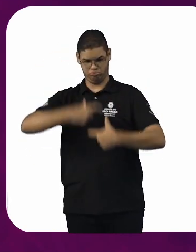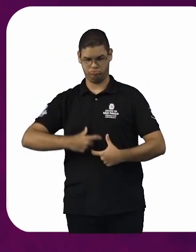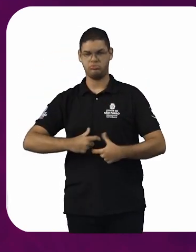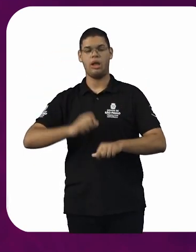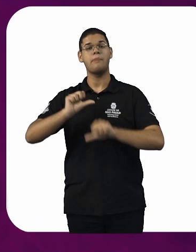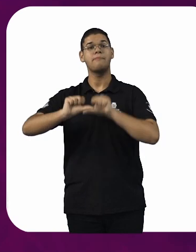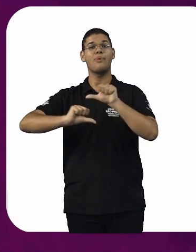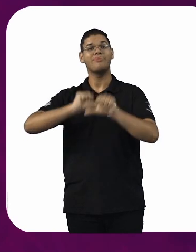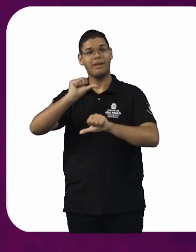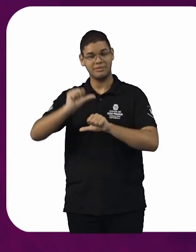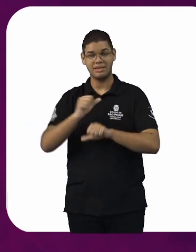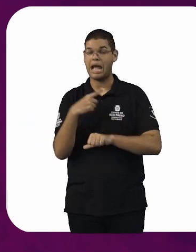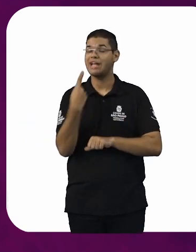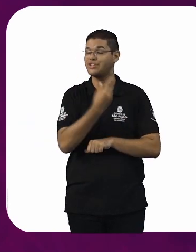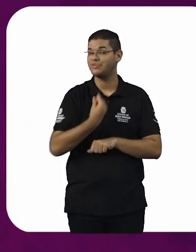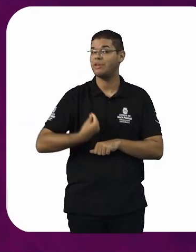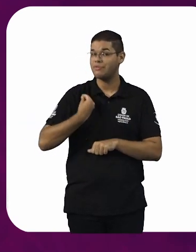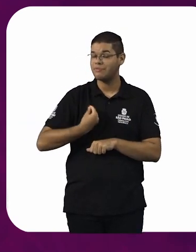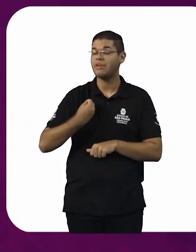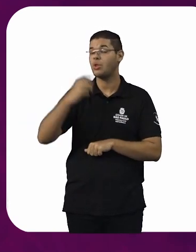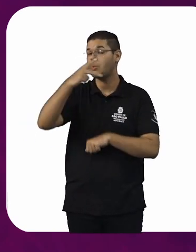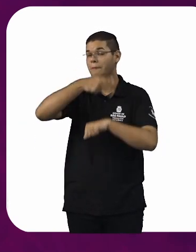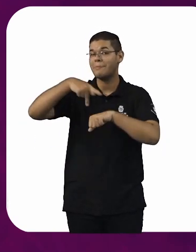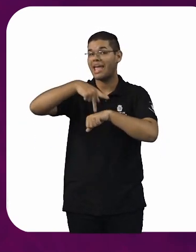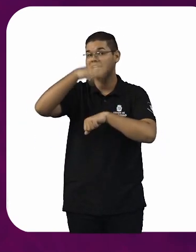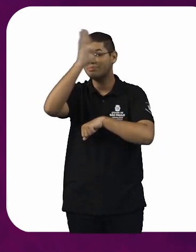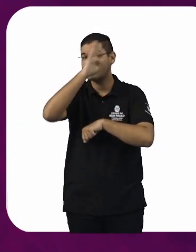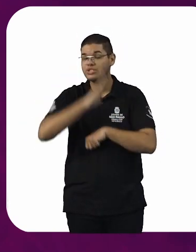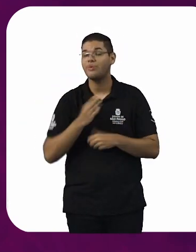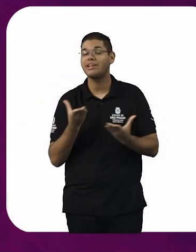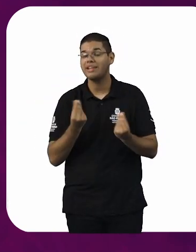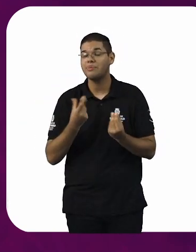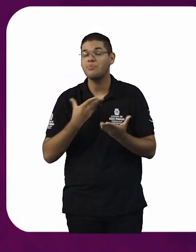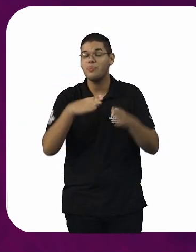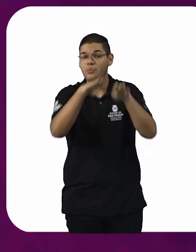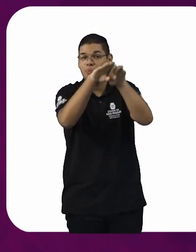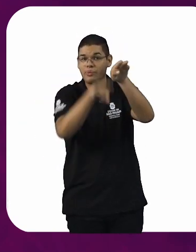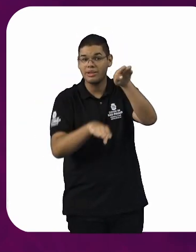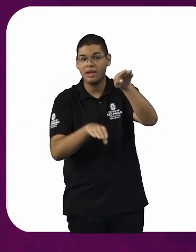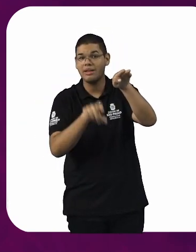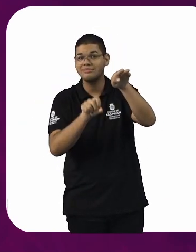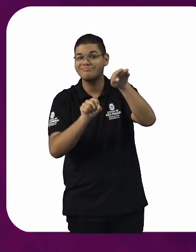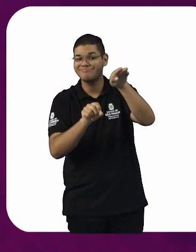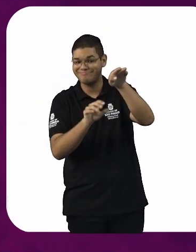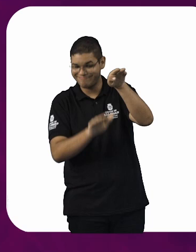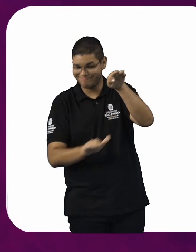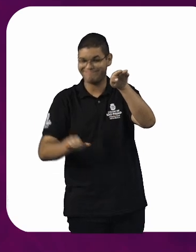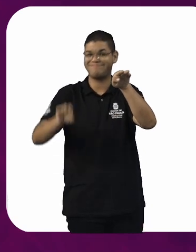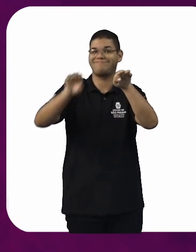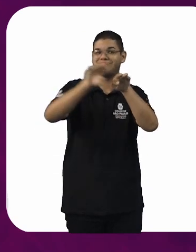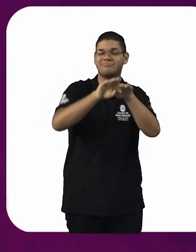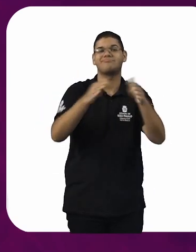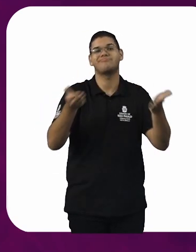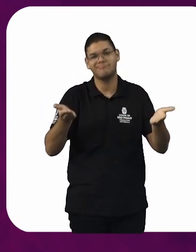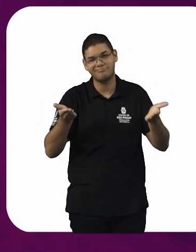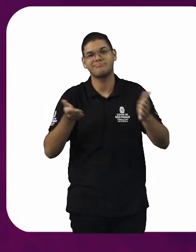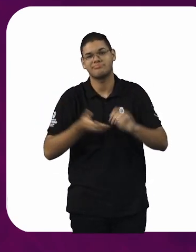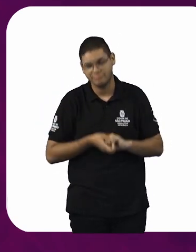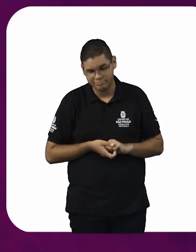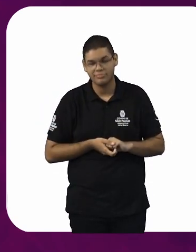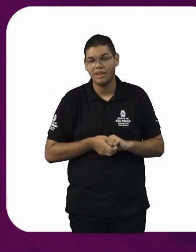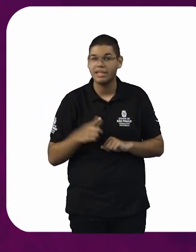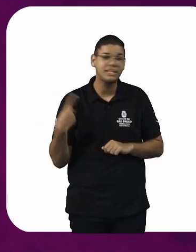sim, num país que tem desigualdades sociais que são reflexos de desigualdade de raça e gênero também, e de que